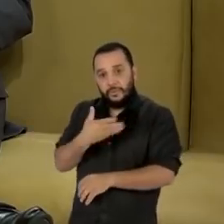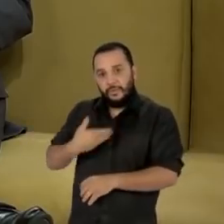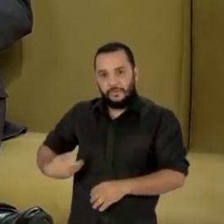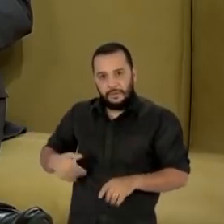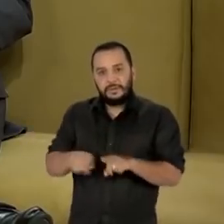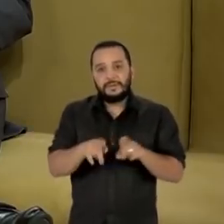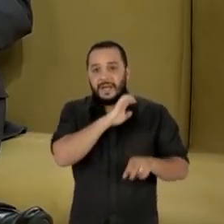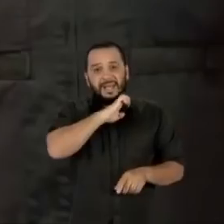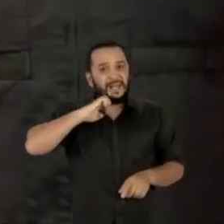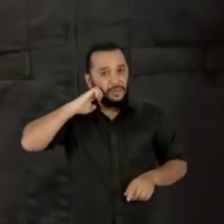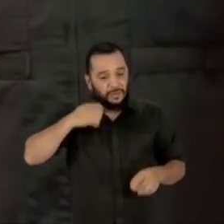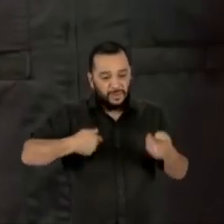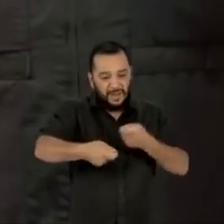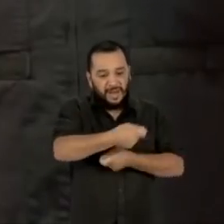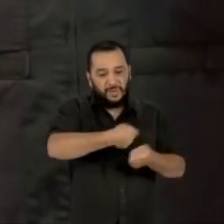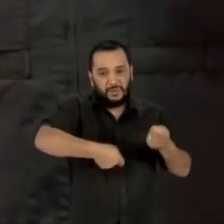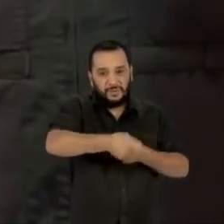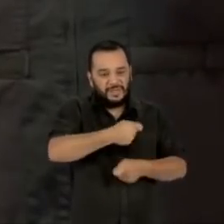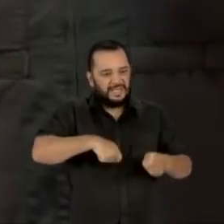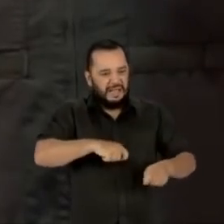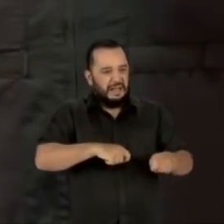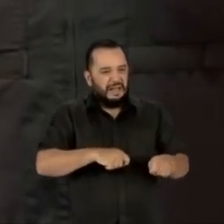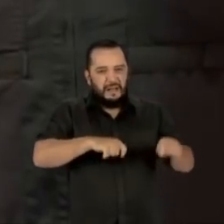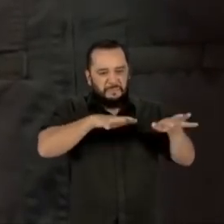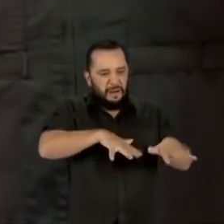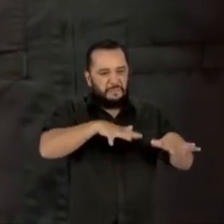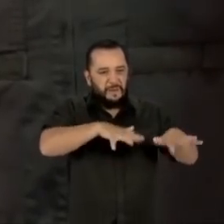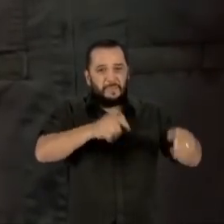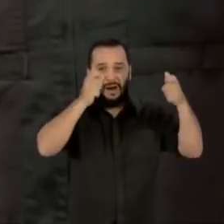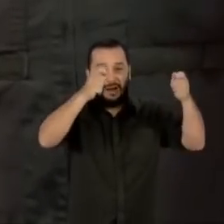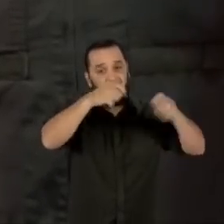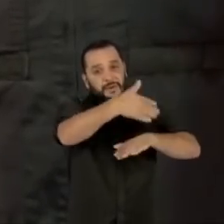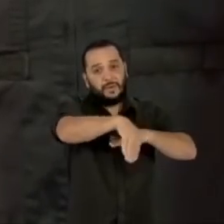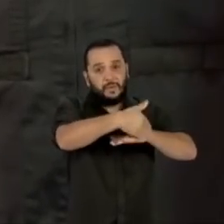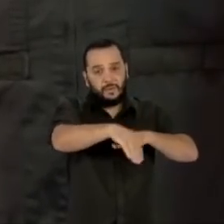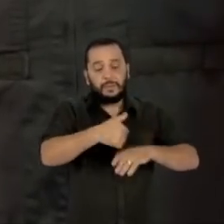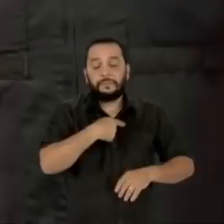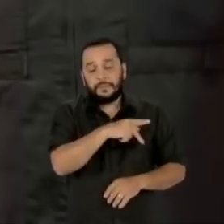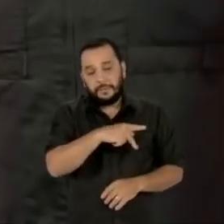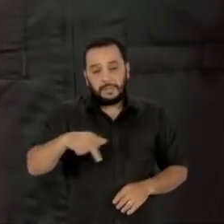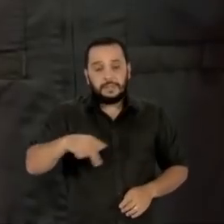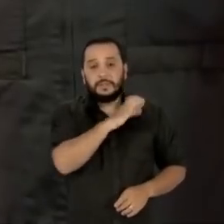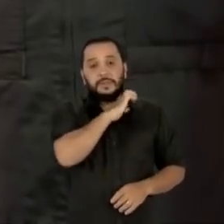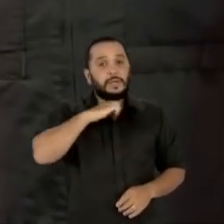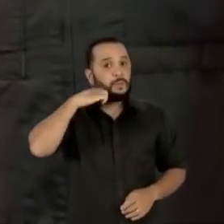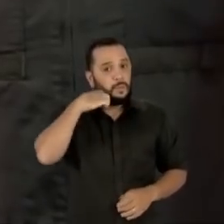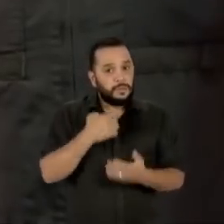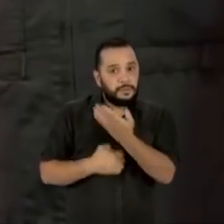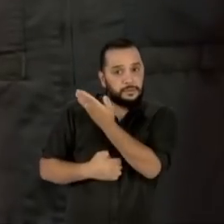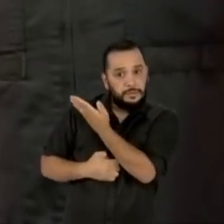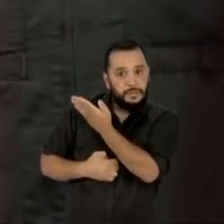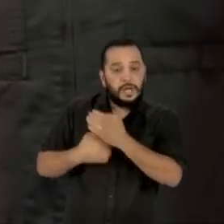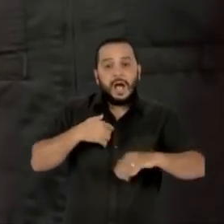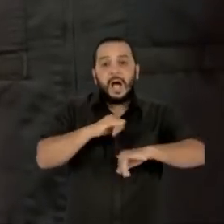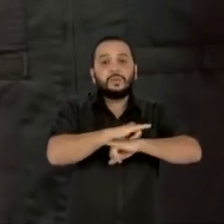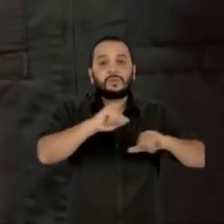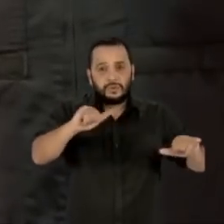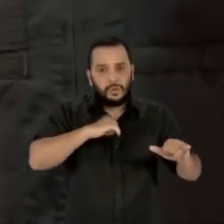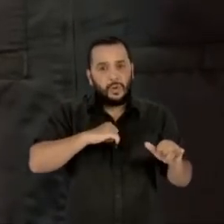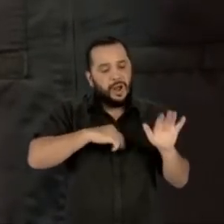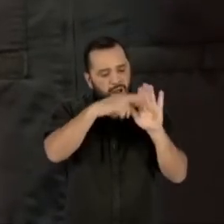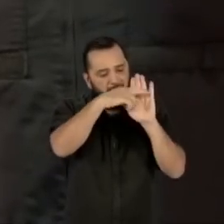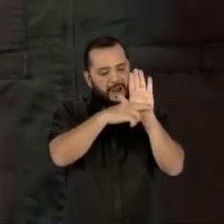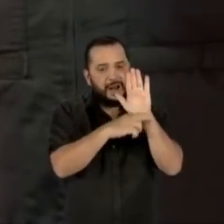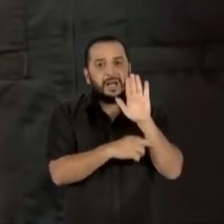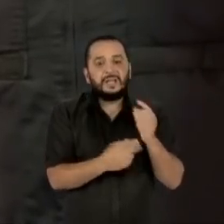revolta nas ruas o presidente do equador lenin moreno anunciou um pacote de medidas